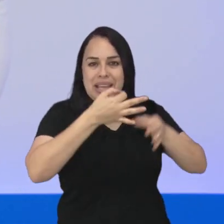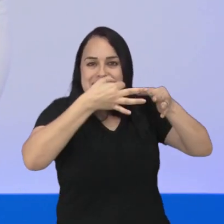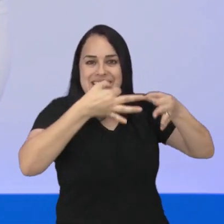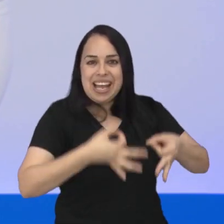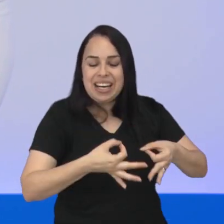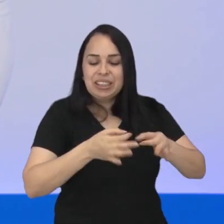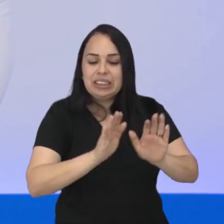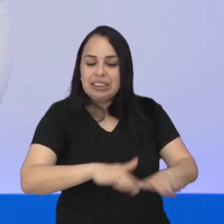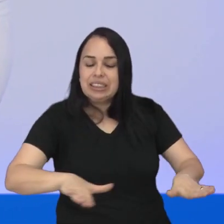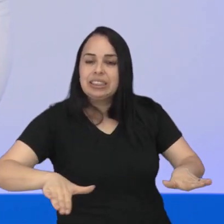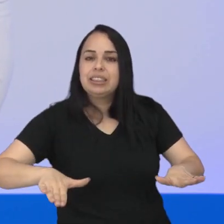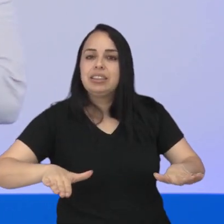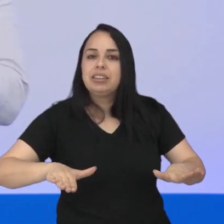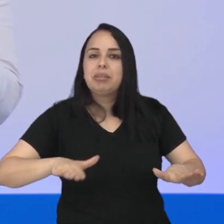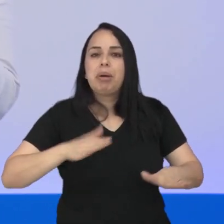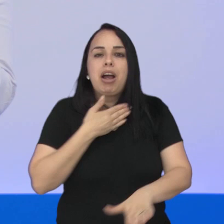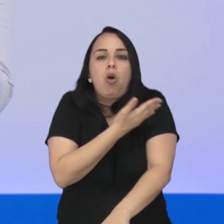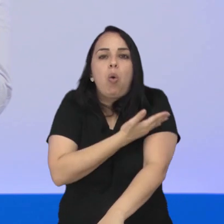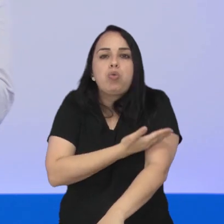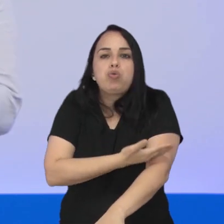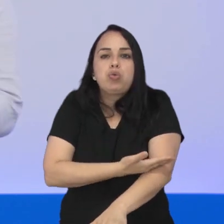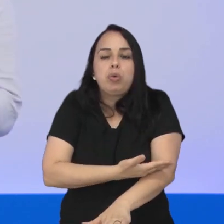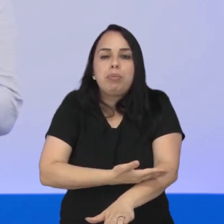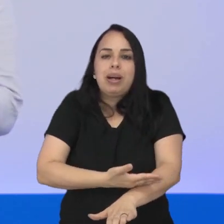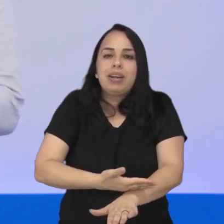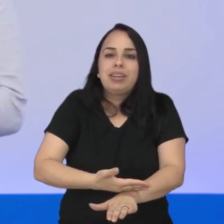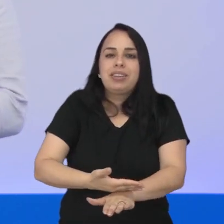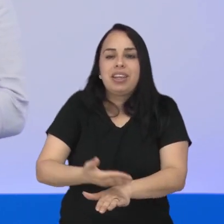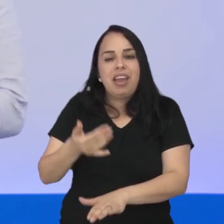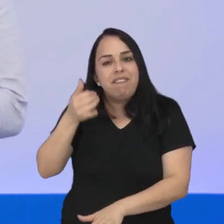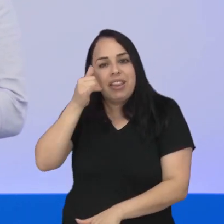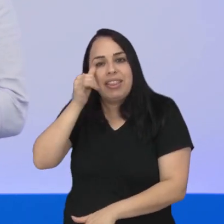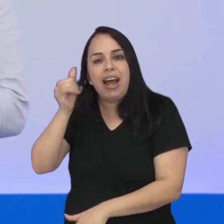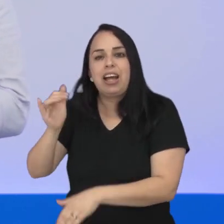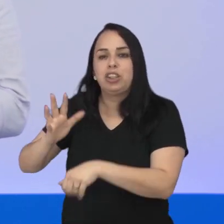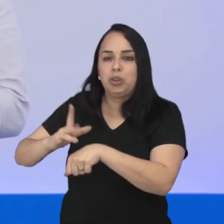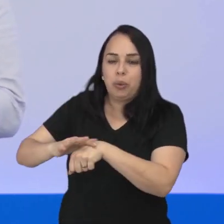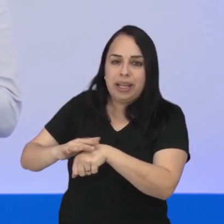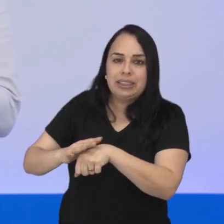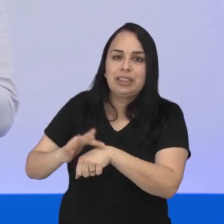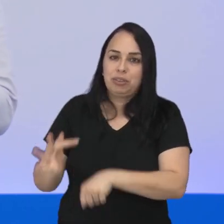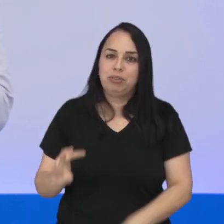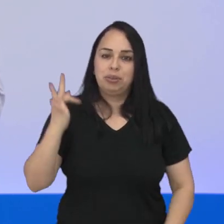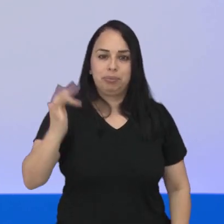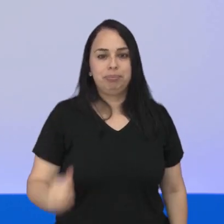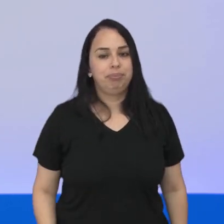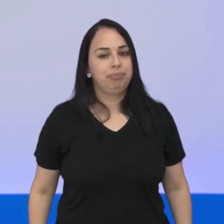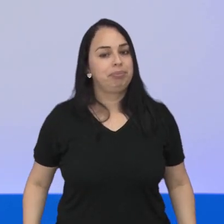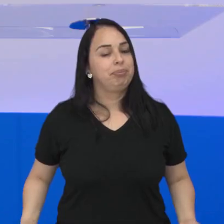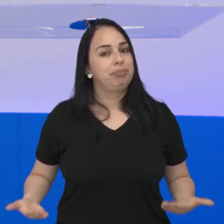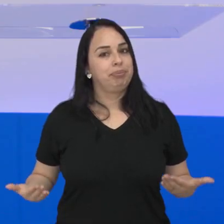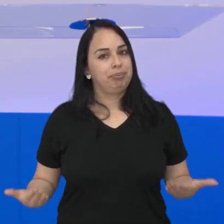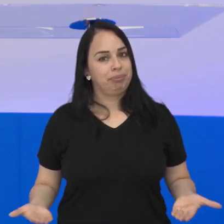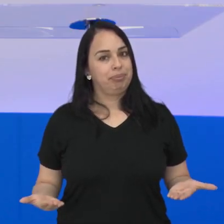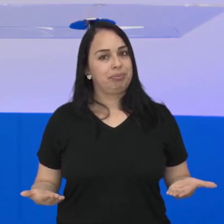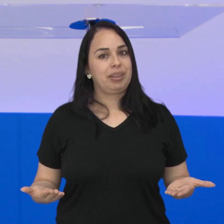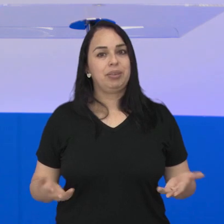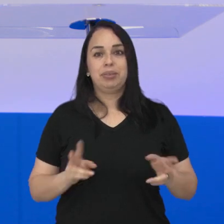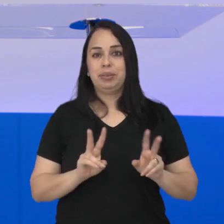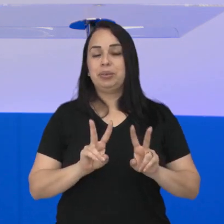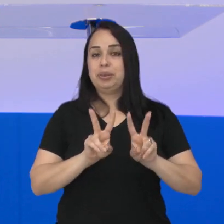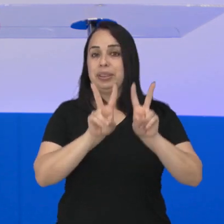Alimentar bem desde pequeno para que isso se torne um hábito e possamos evitar doenças também na vida adulta.